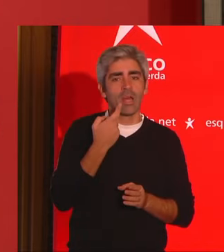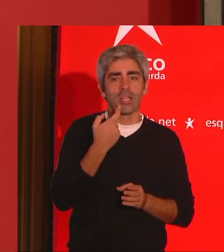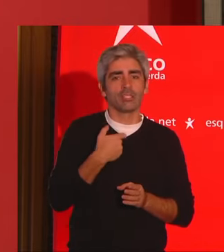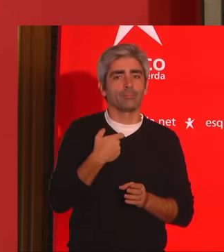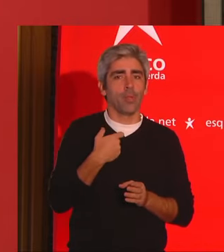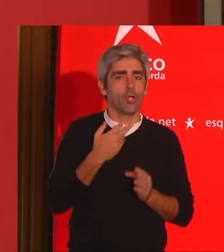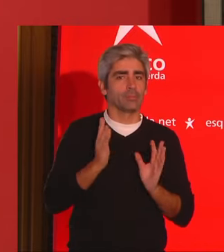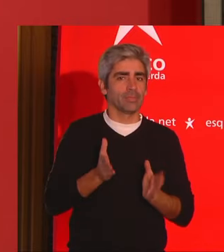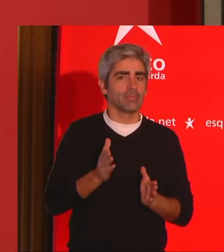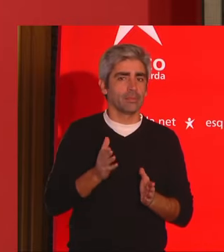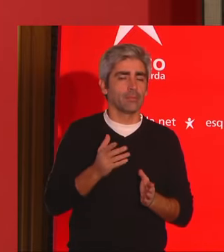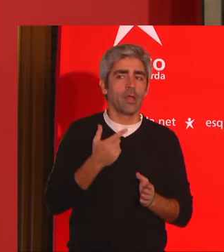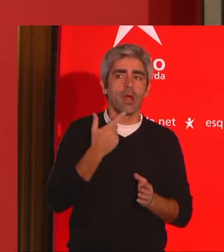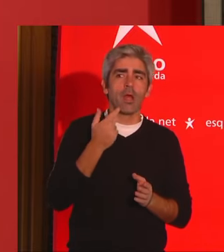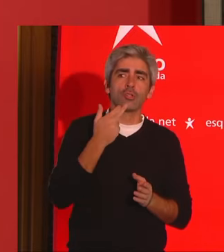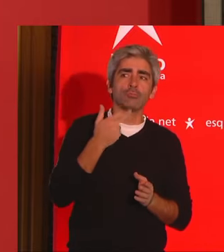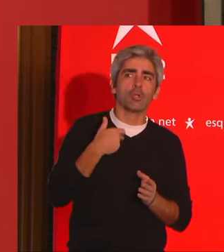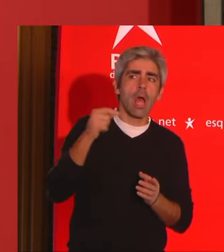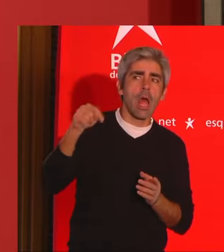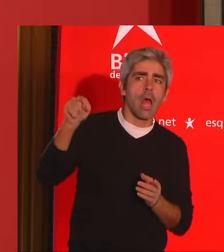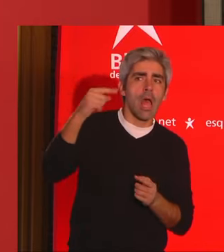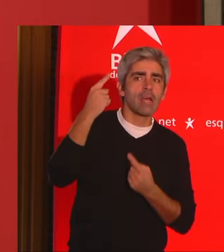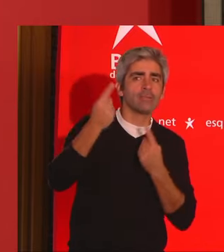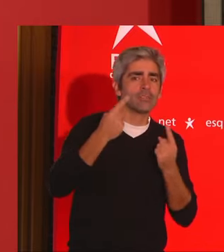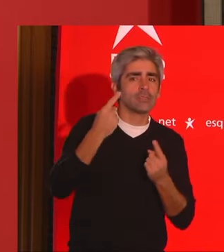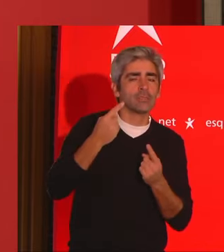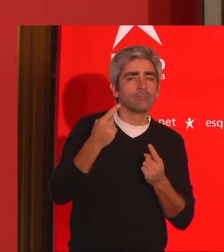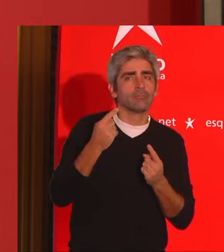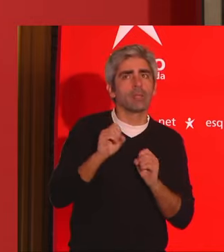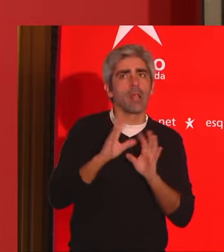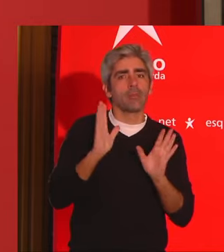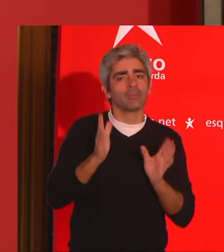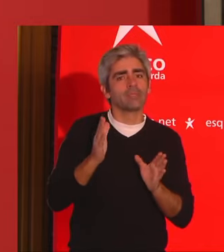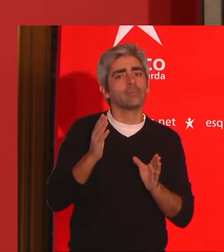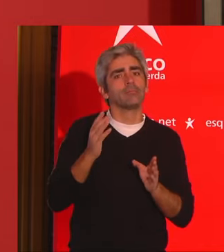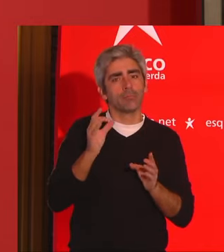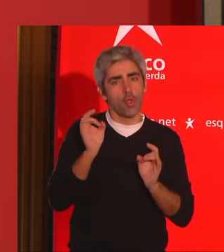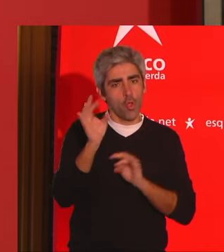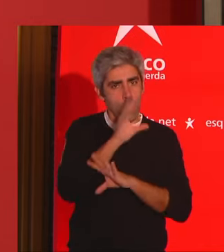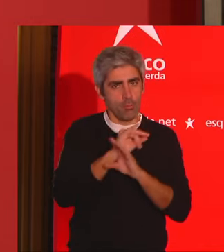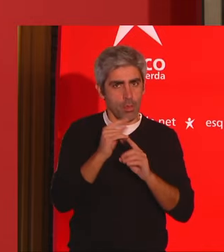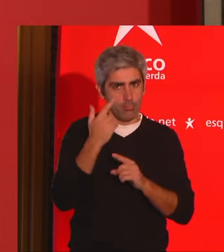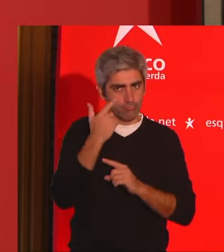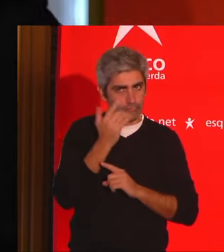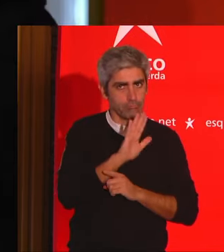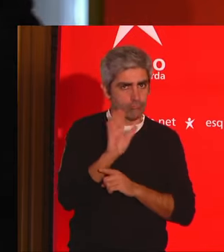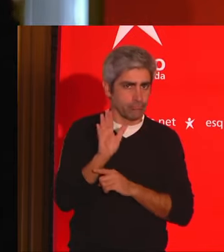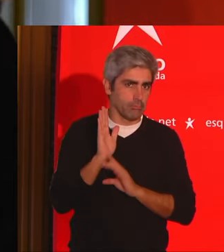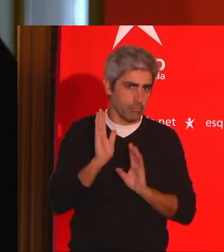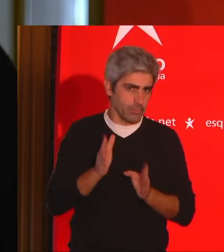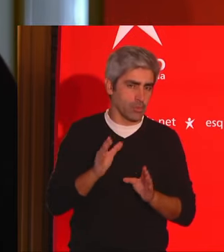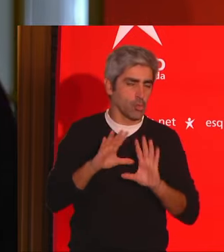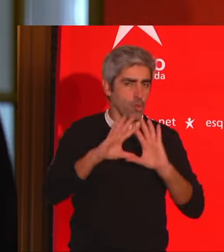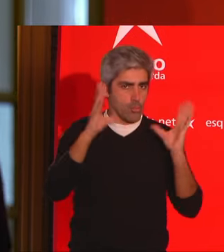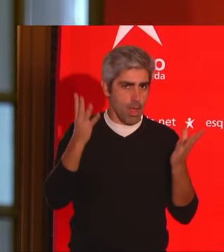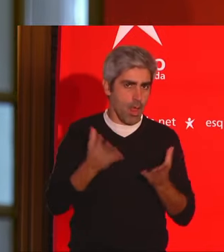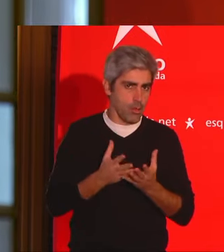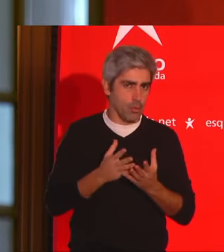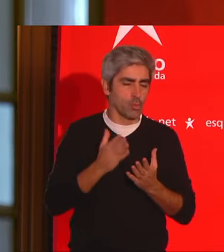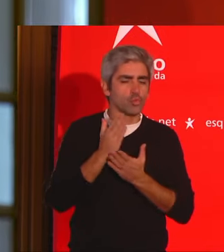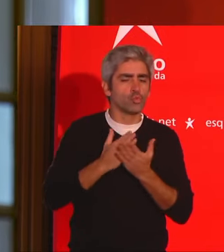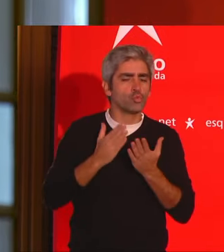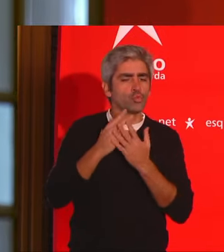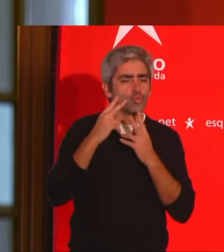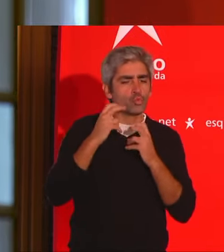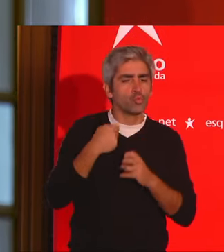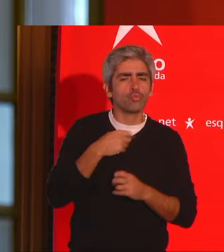resposta. Muitas das respostas, obviamente, têm que ser dadas a nível europeu e deviam ser dadas a nível global. Aquele estudo que eu